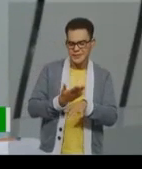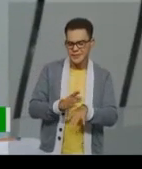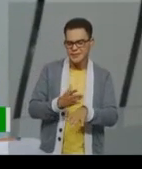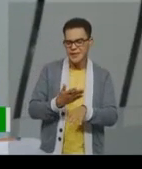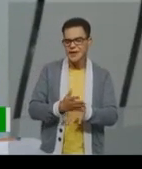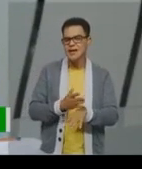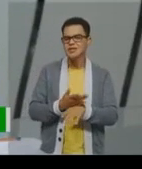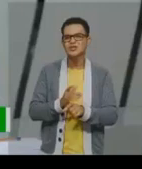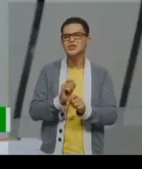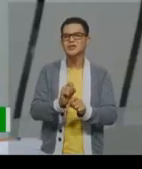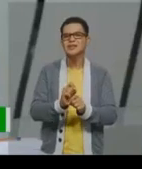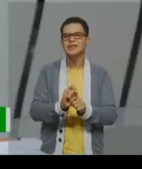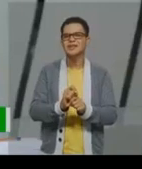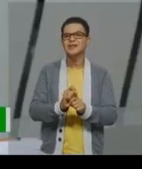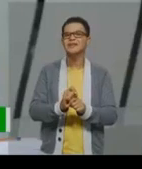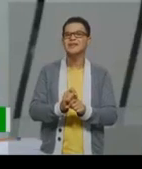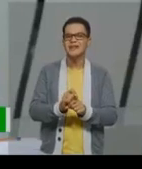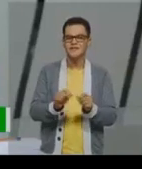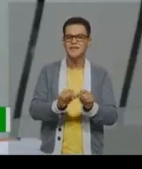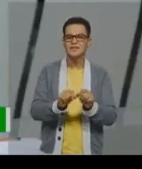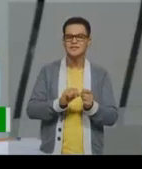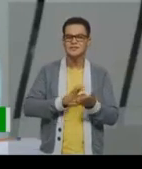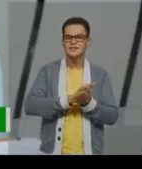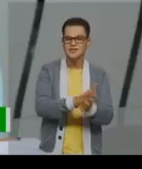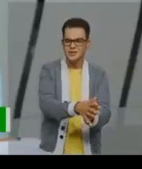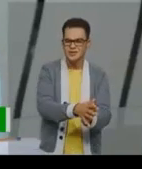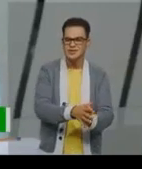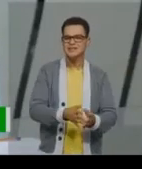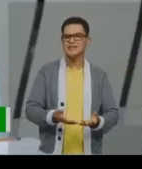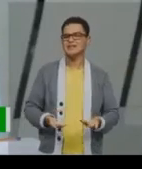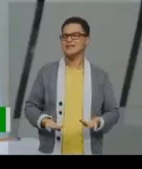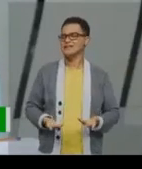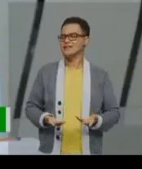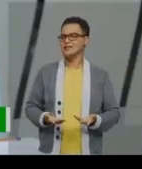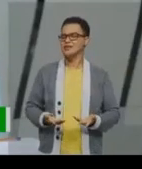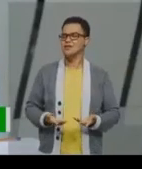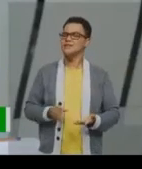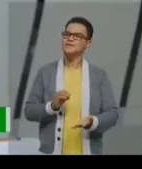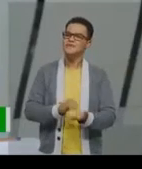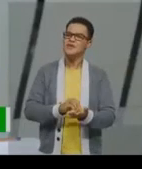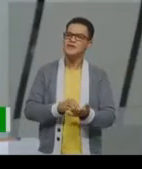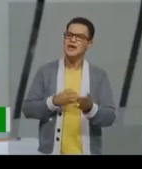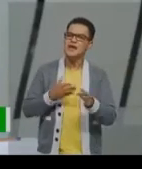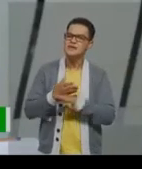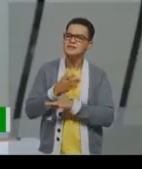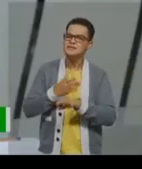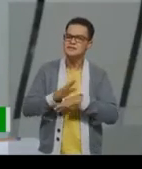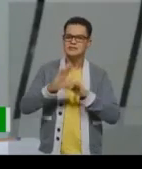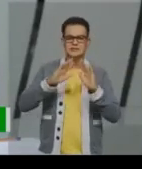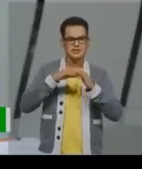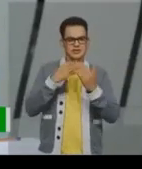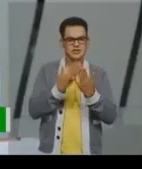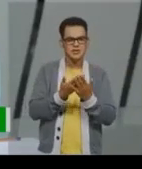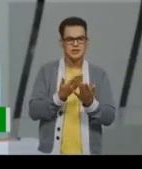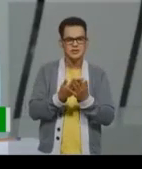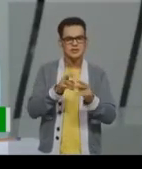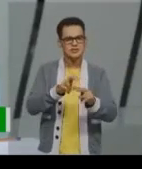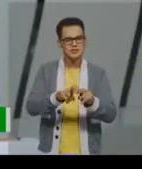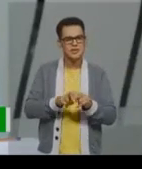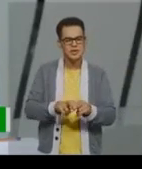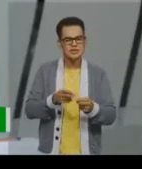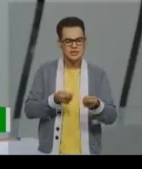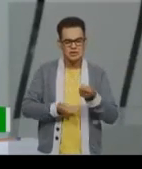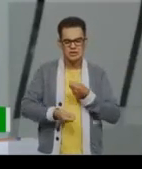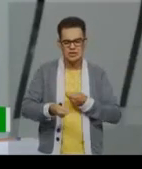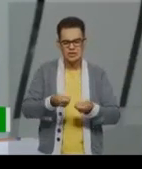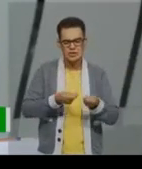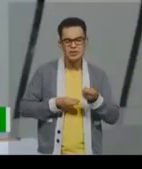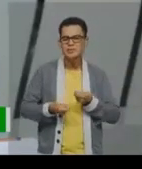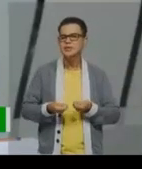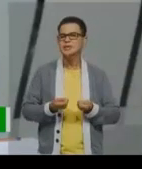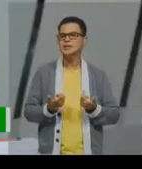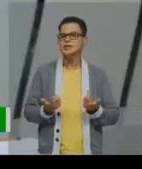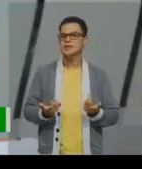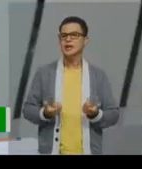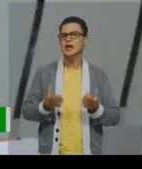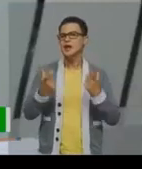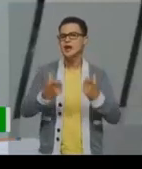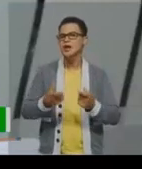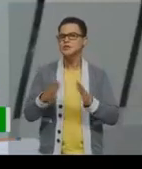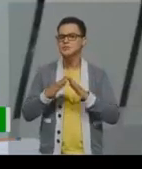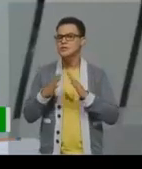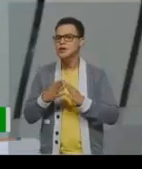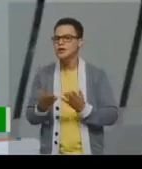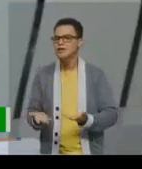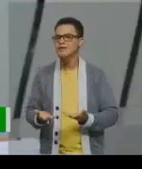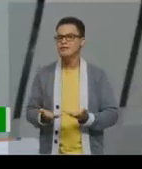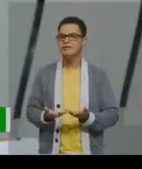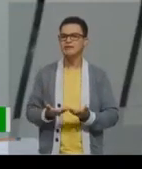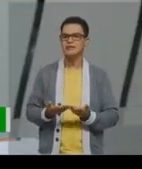de discriminação, quando uma pessoa deixa de ter acesso à escola por causa da sua condição econômica, por causa do seu lugar onde ele mora, isso